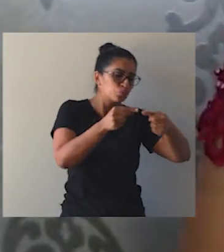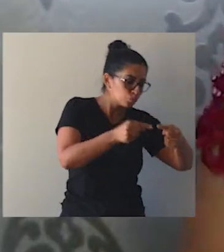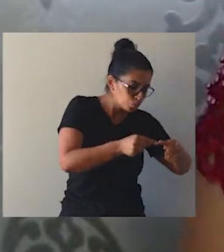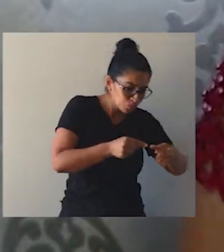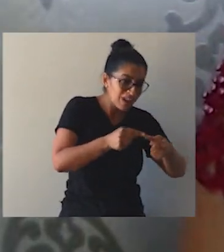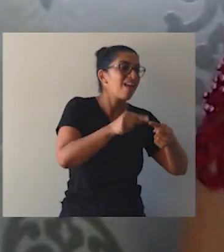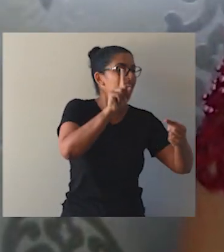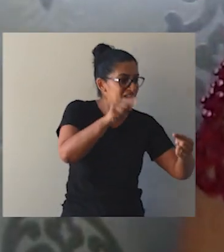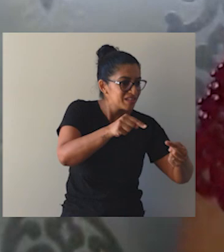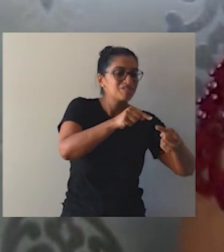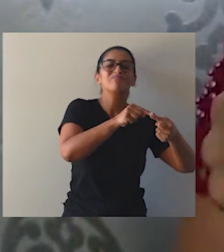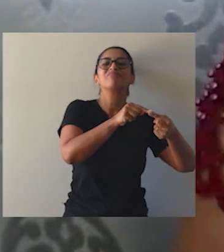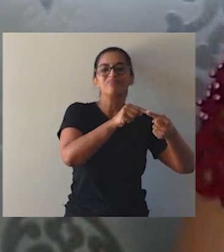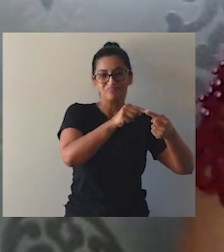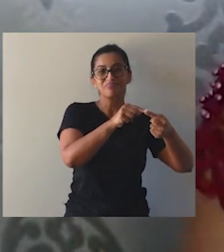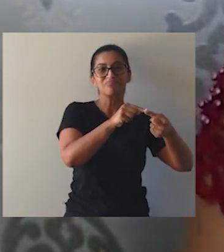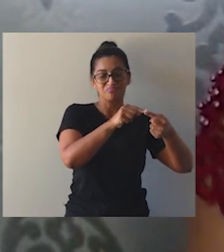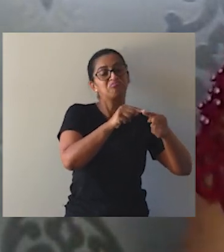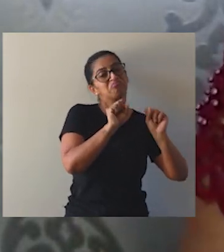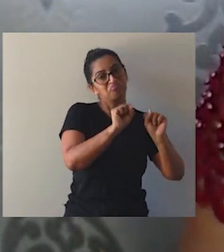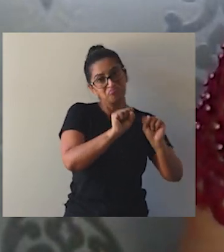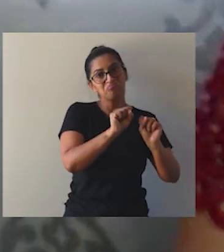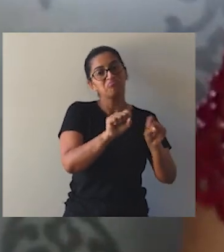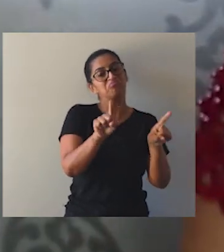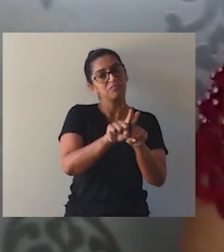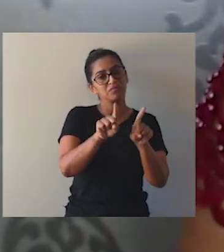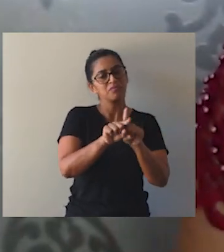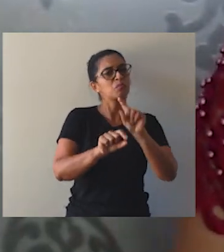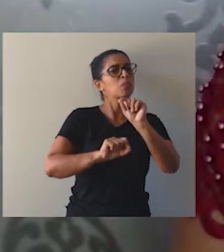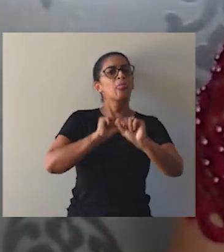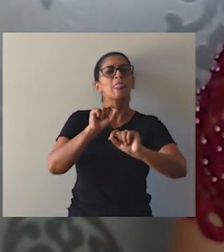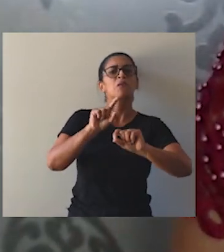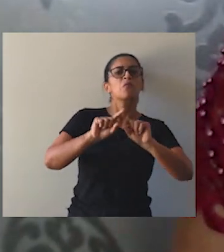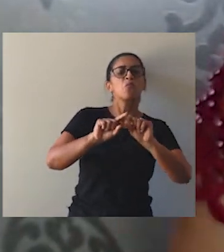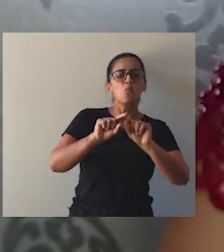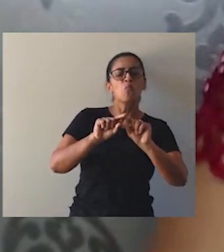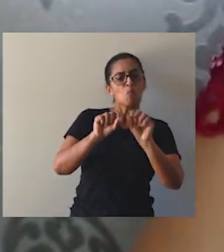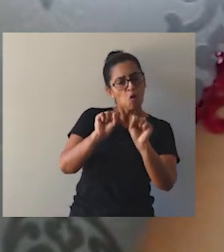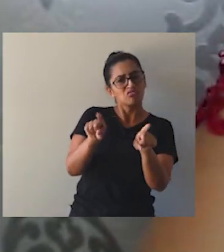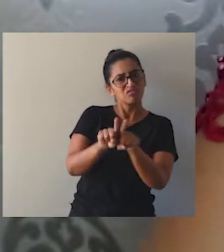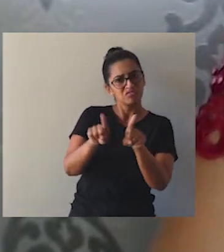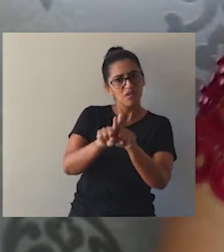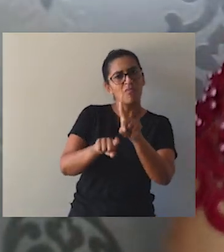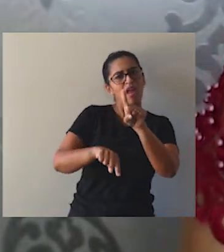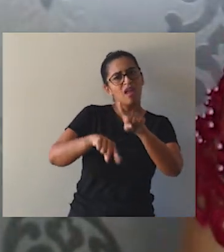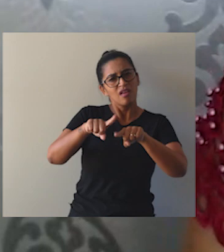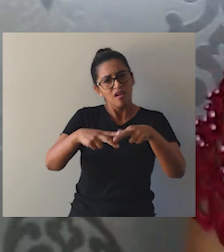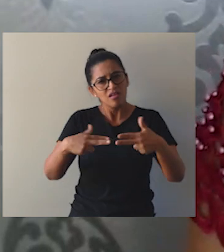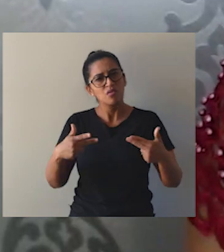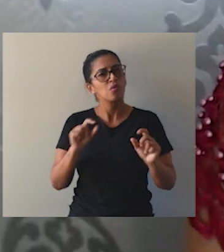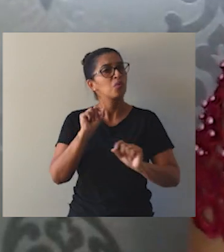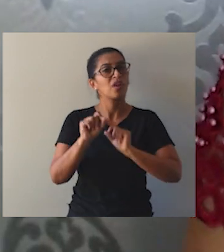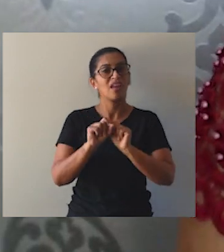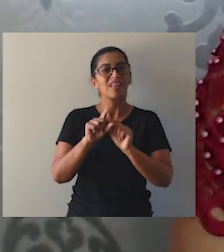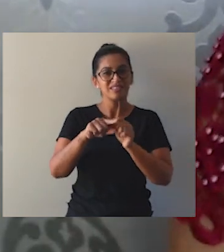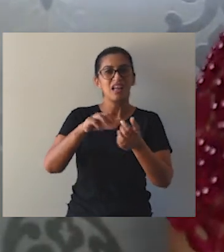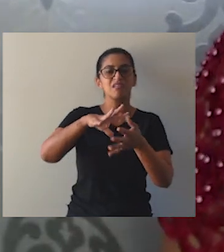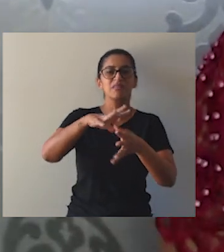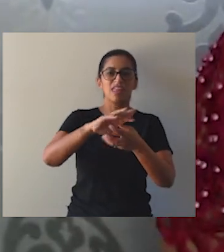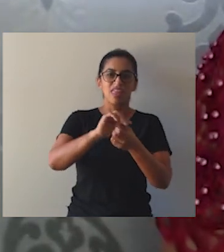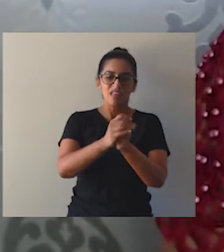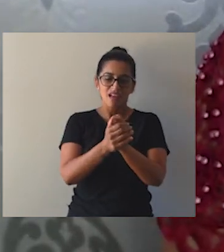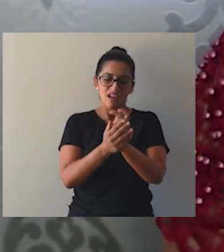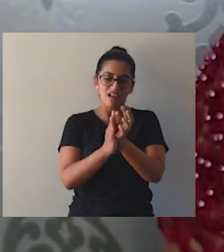meu aluno? Né? Massinha de modelar. Massinha de modelar. Posso trabalhar também o tátil.